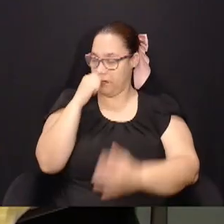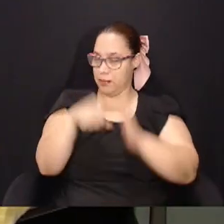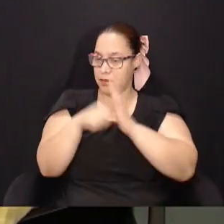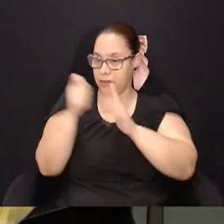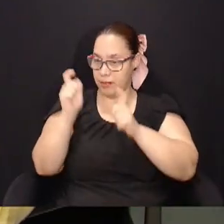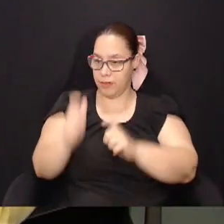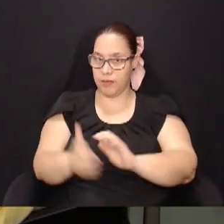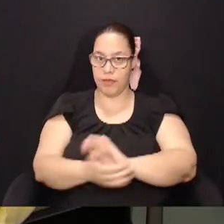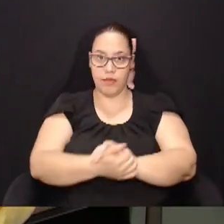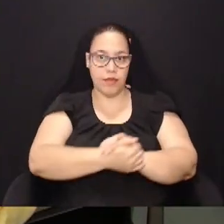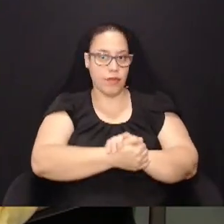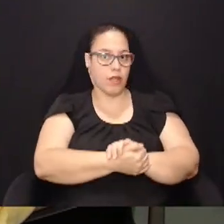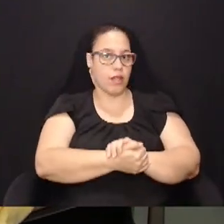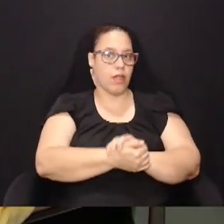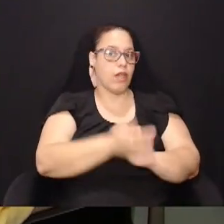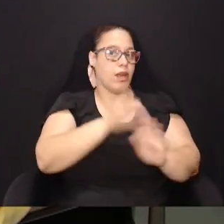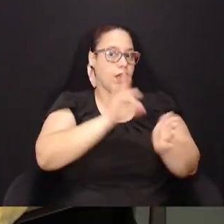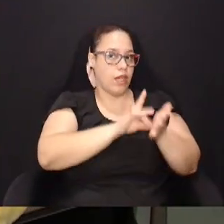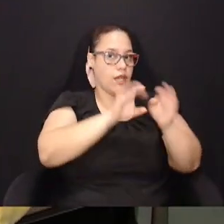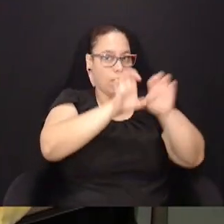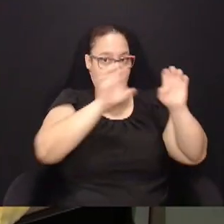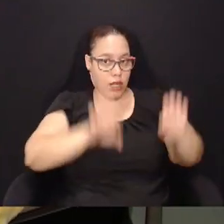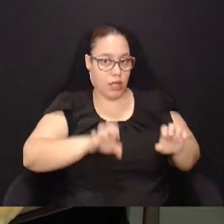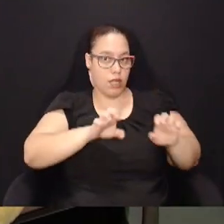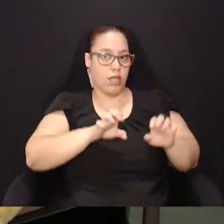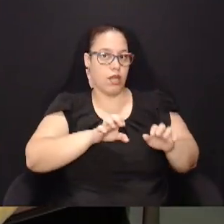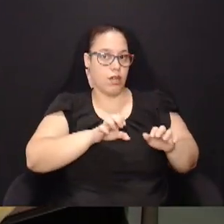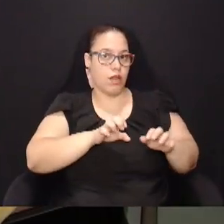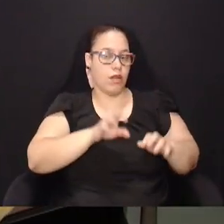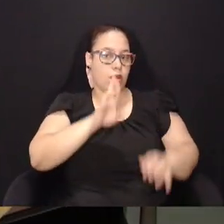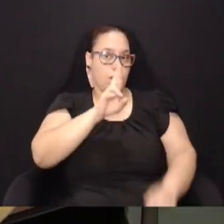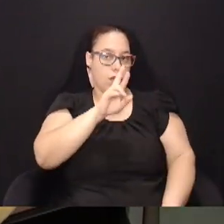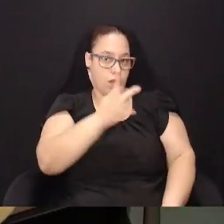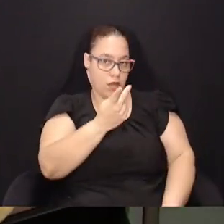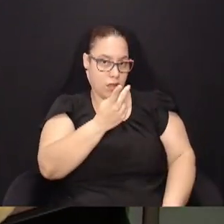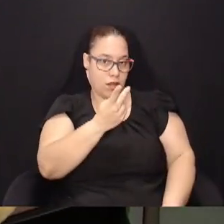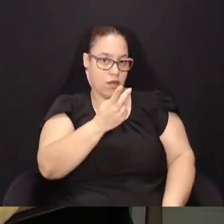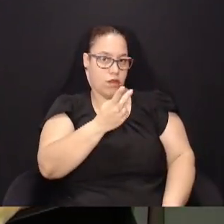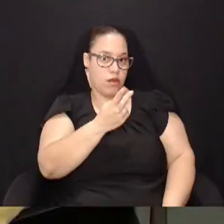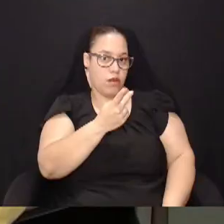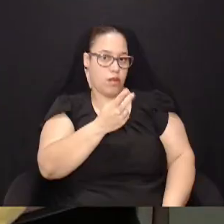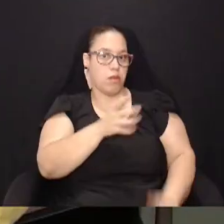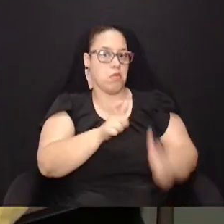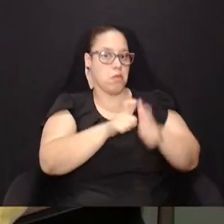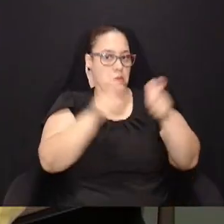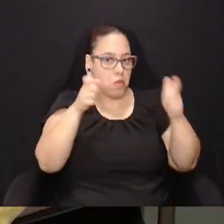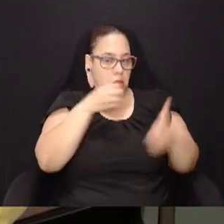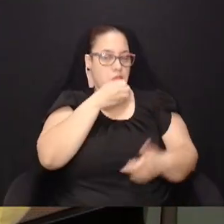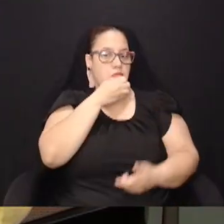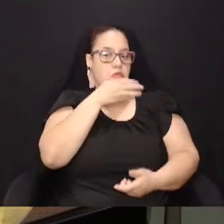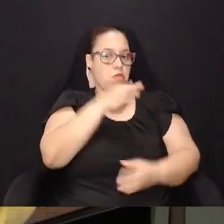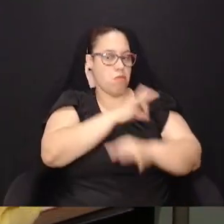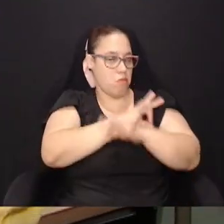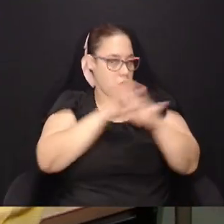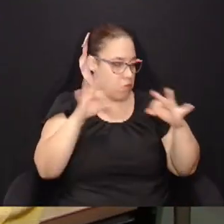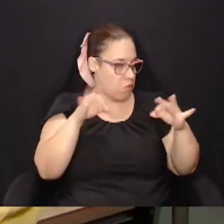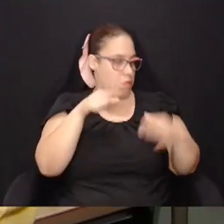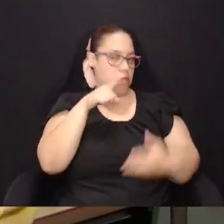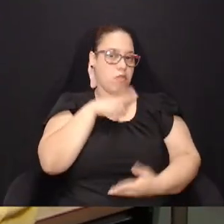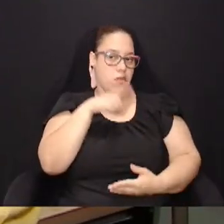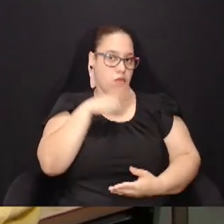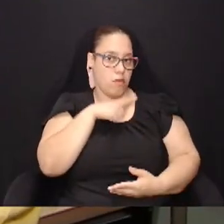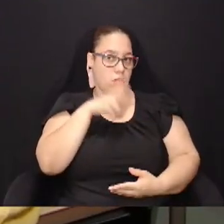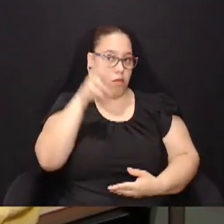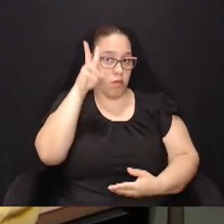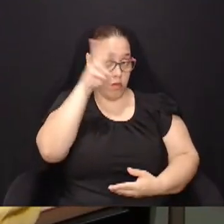nós temos uma estrutura física, uma estrutura de recursos humanos aqui bastante robusta, né? Nós temos um histórico já de